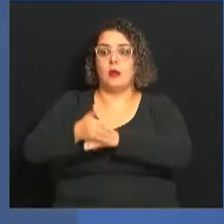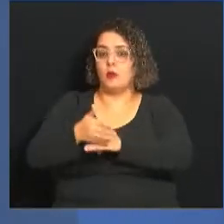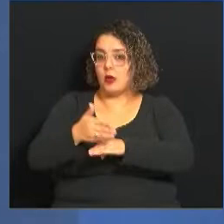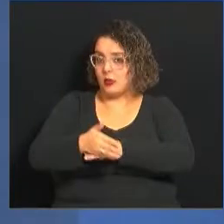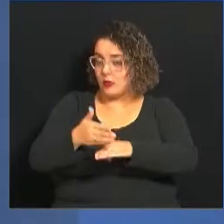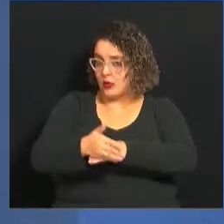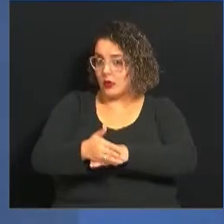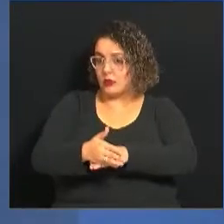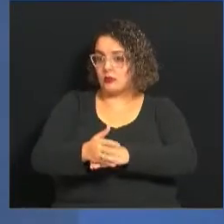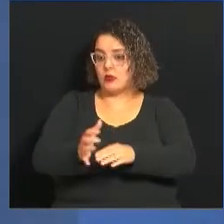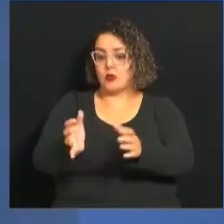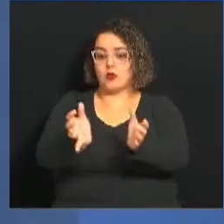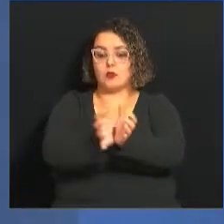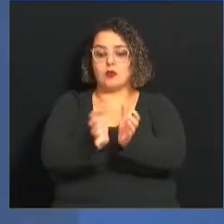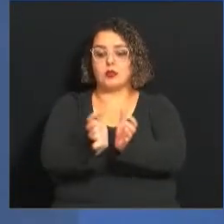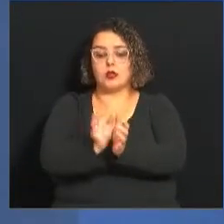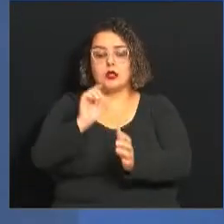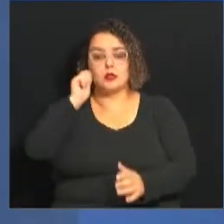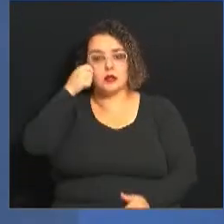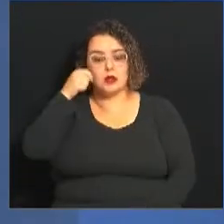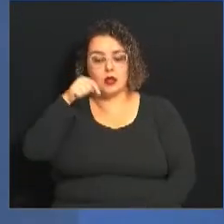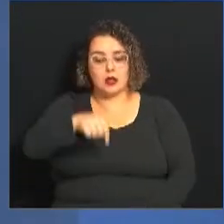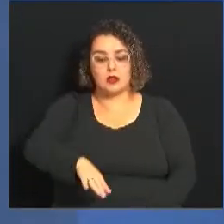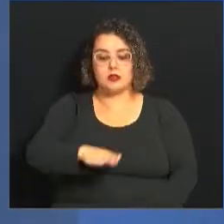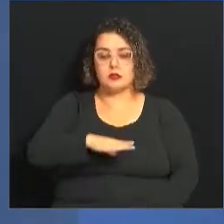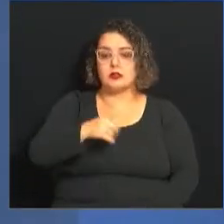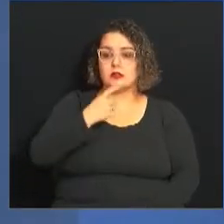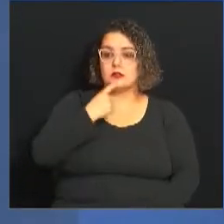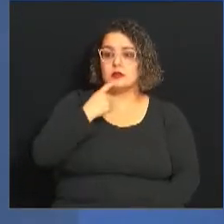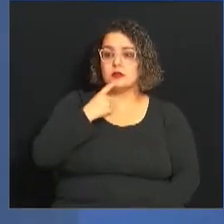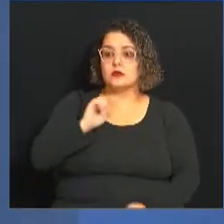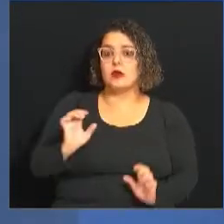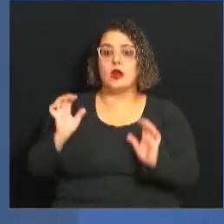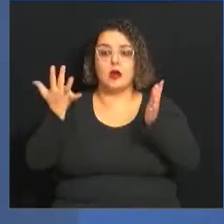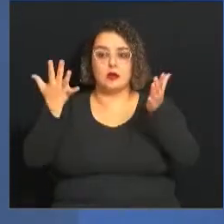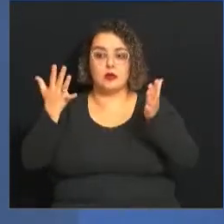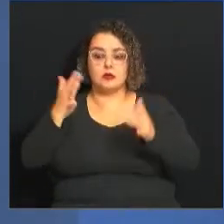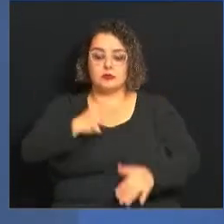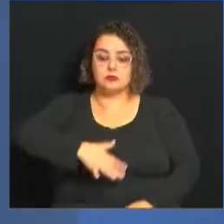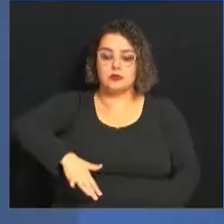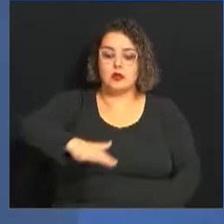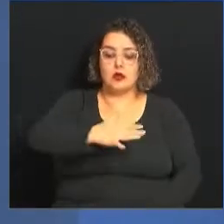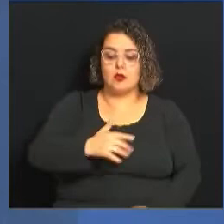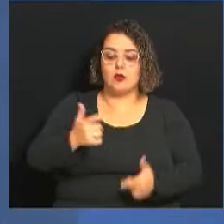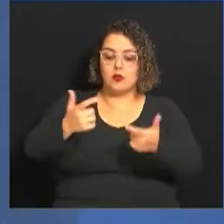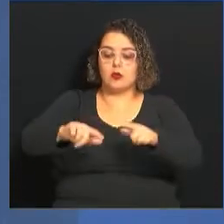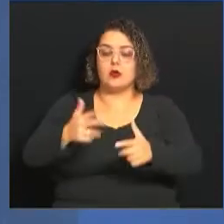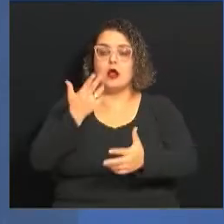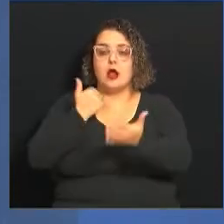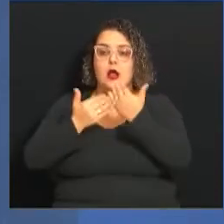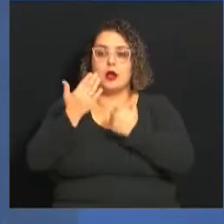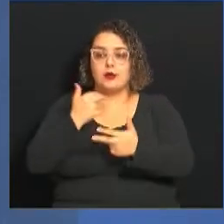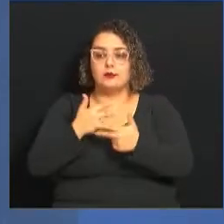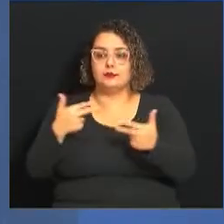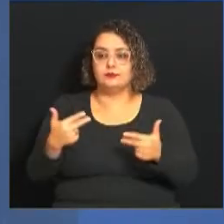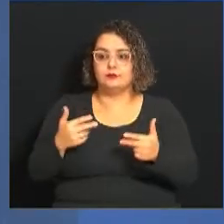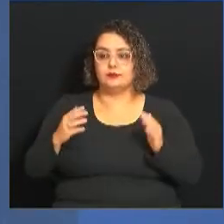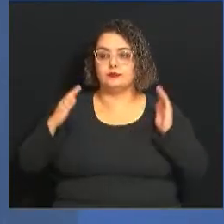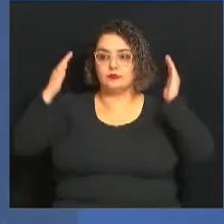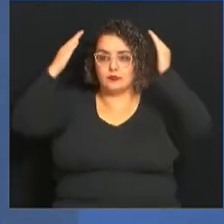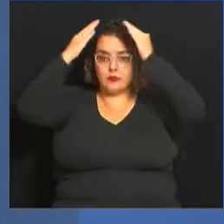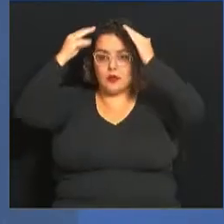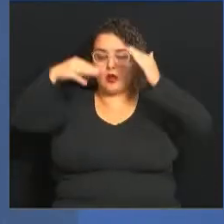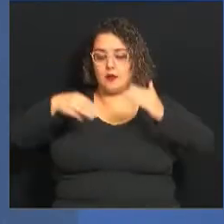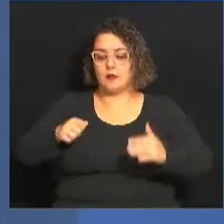Comunidade Negra em Campinas. O evento vai contar também com uma praça de alimentação, com a presença do chefe Marcelo Reis,